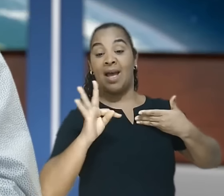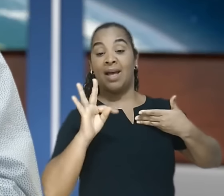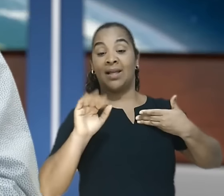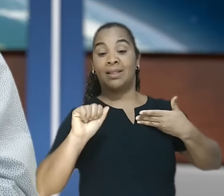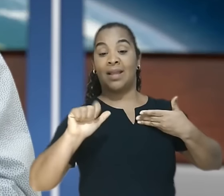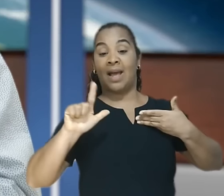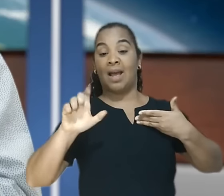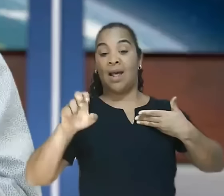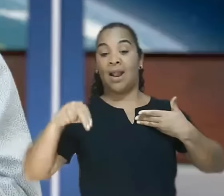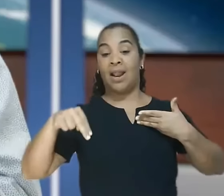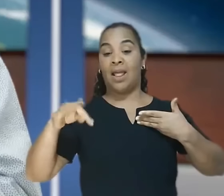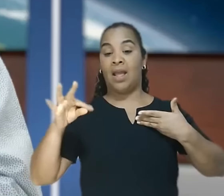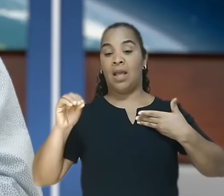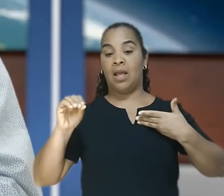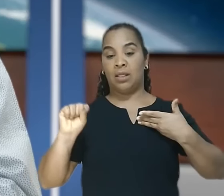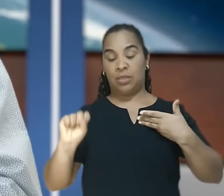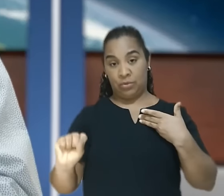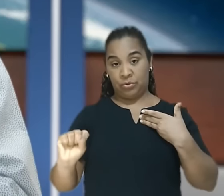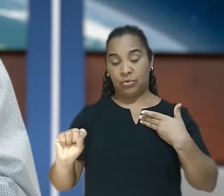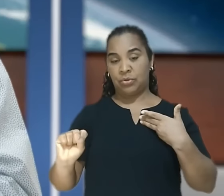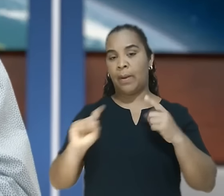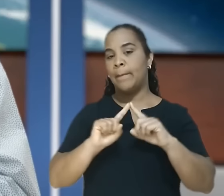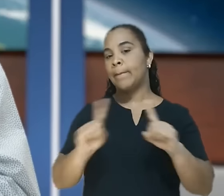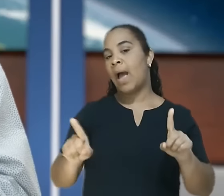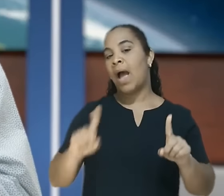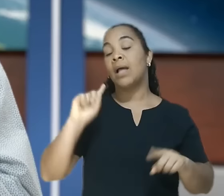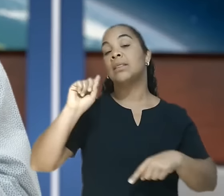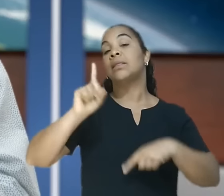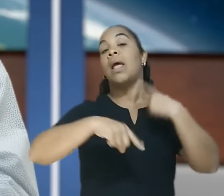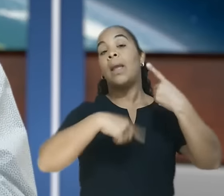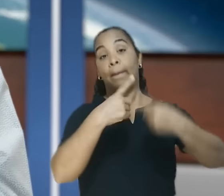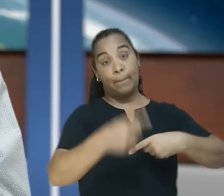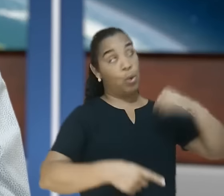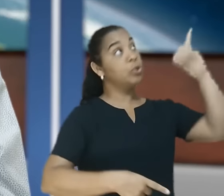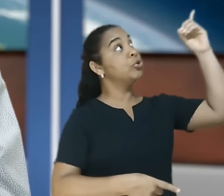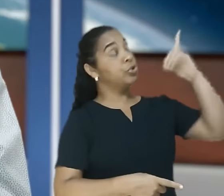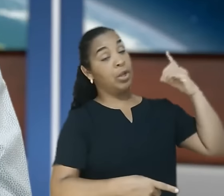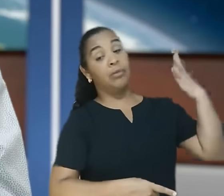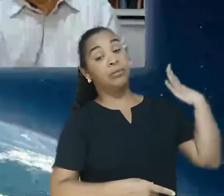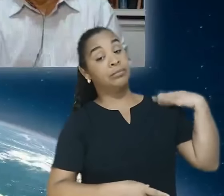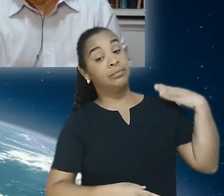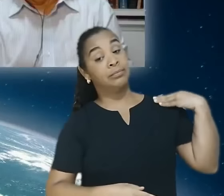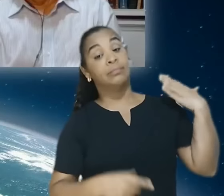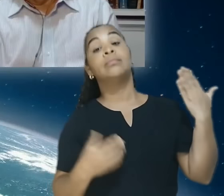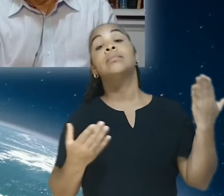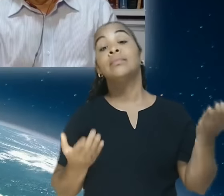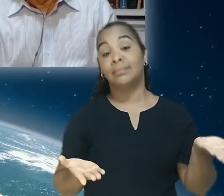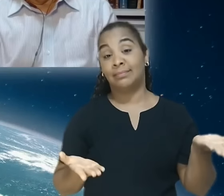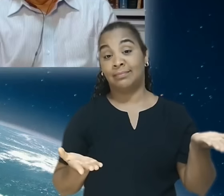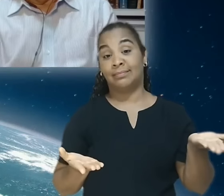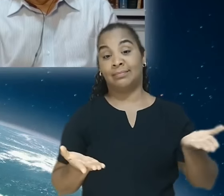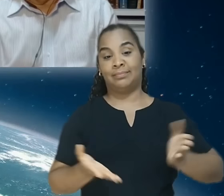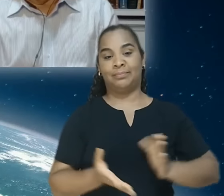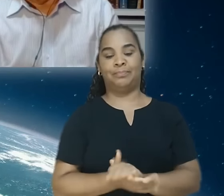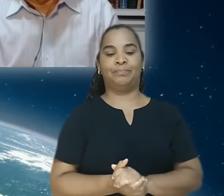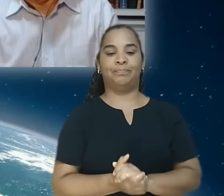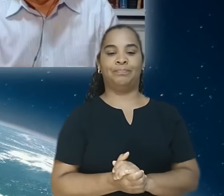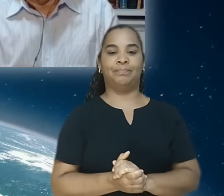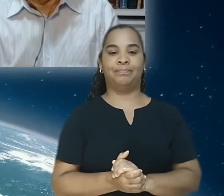E depois Ele nos pede O resultado Da aplicação Desses talentos Celestino